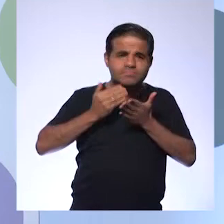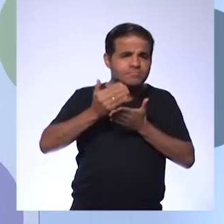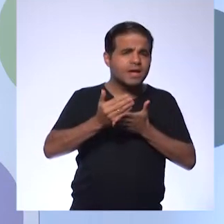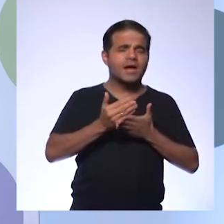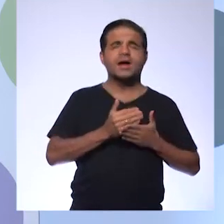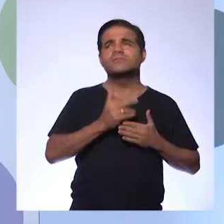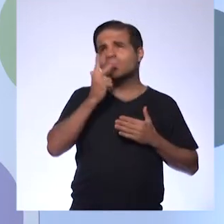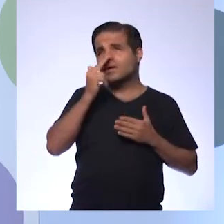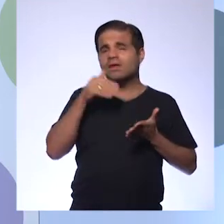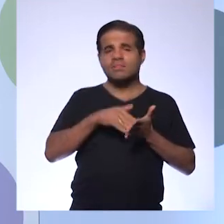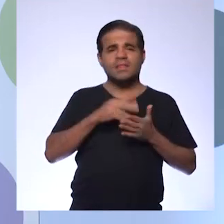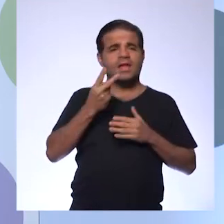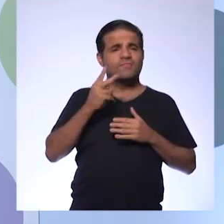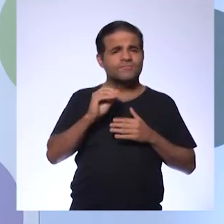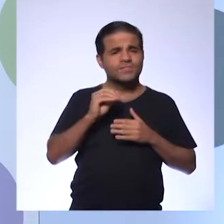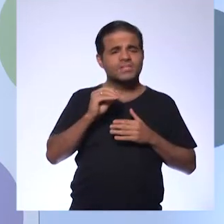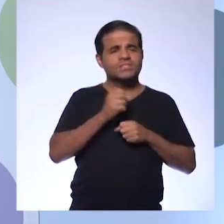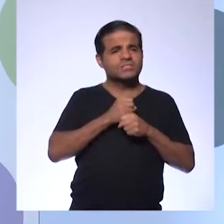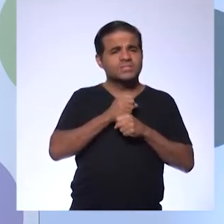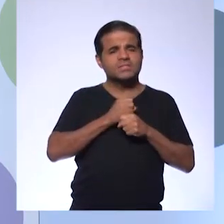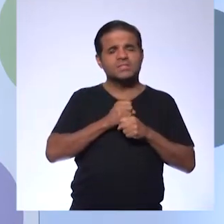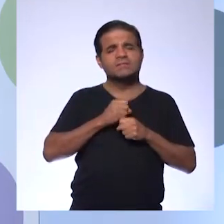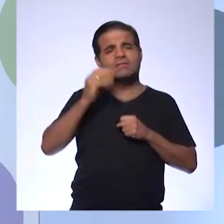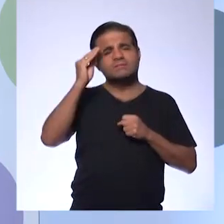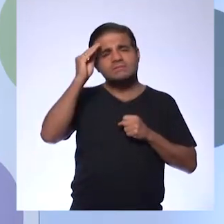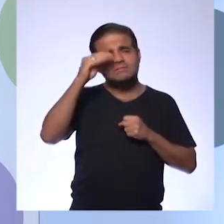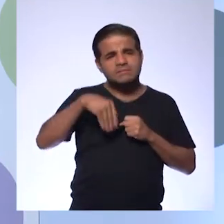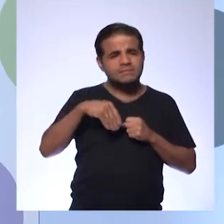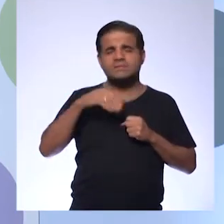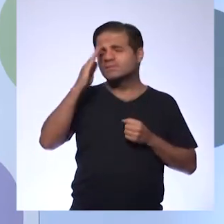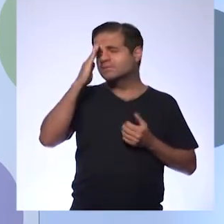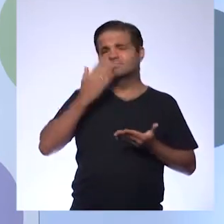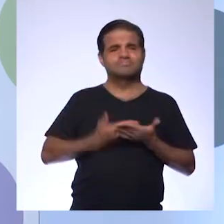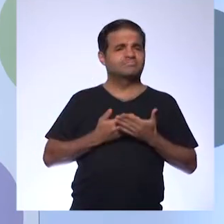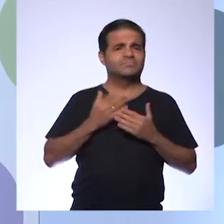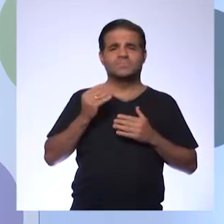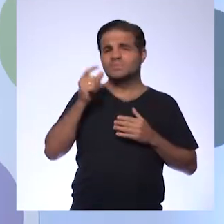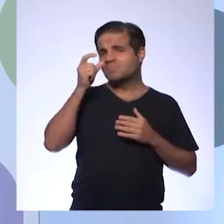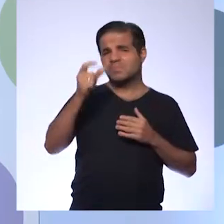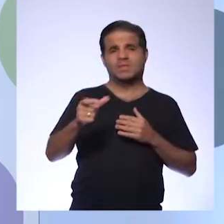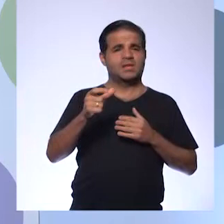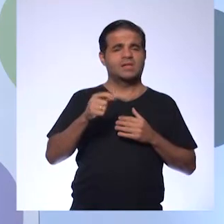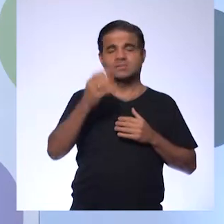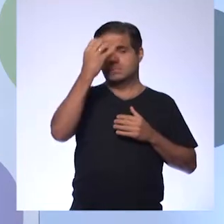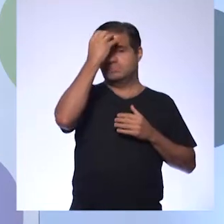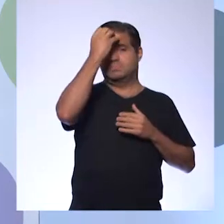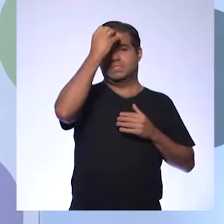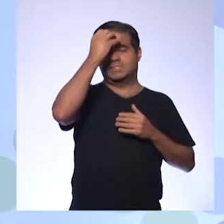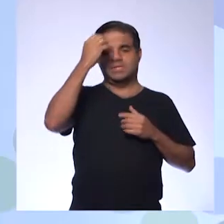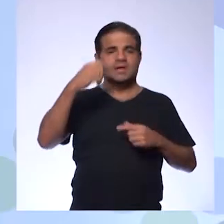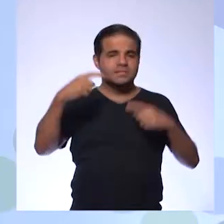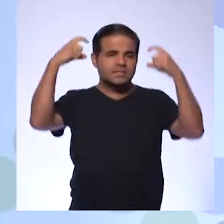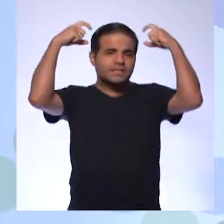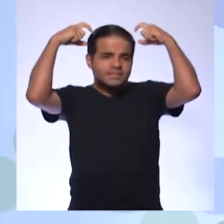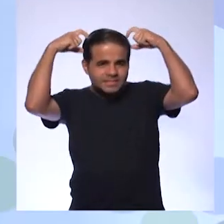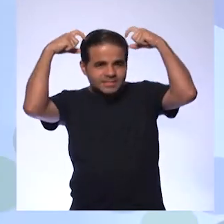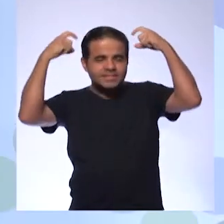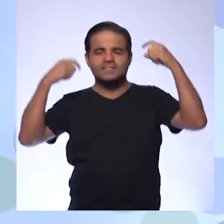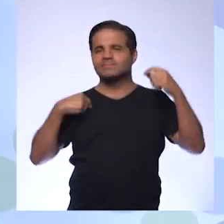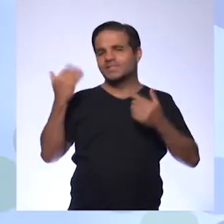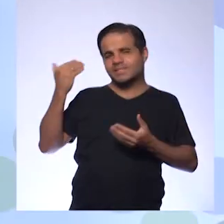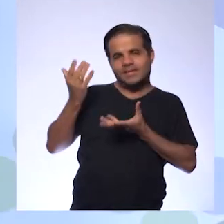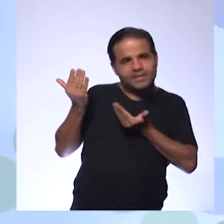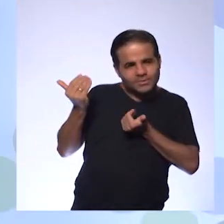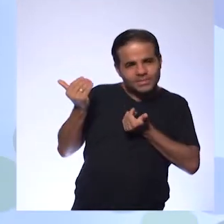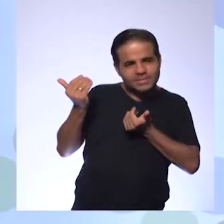20 e poucos anos, depois fui desanimando. Assim, não que eu fui desanimando, desacreditando, mas não foi mais interesse. Aquelas princesas da E, Disney, aquelas quando eu era mais princesas,